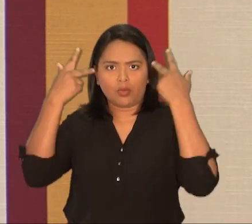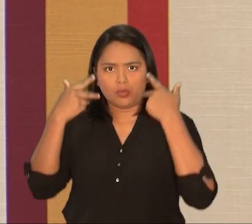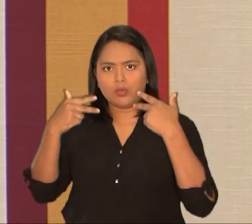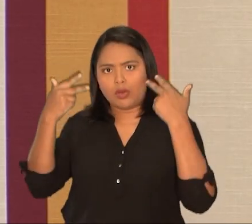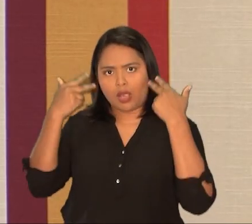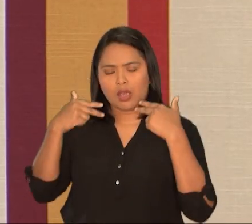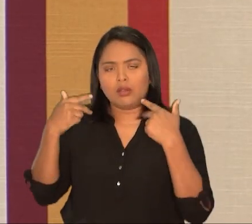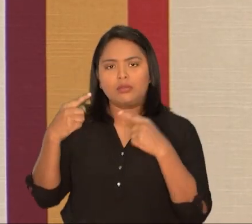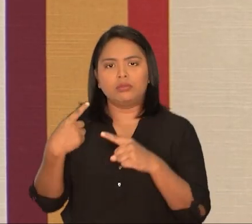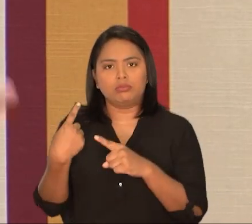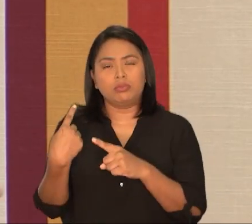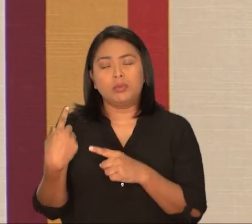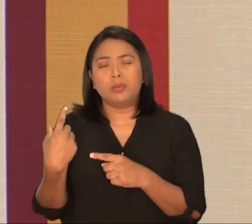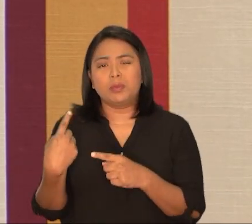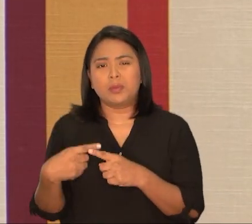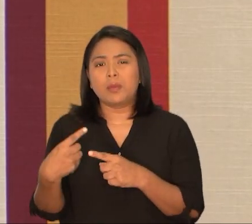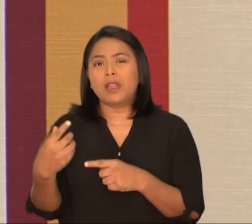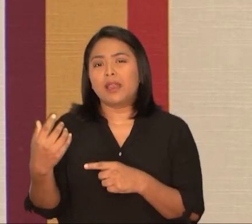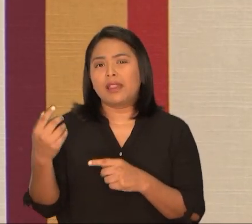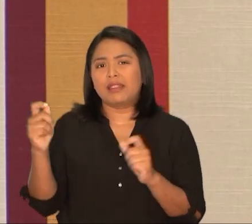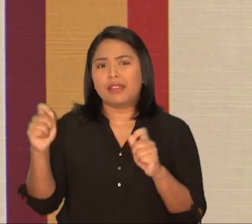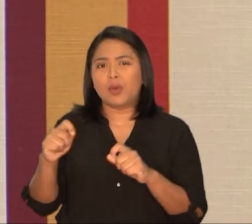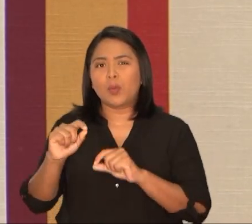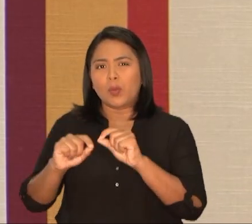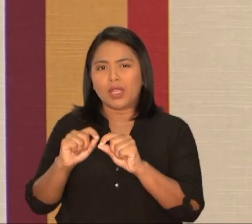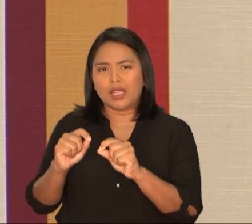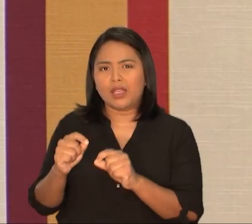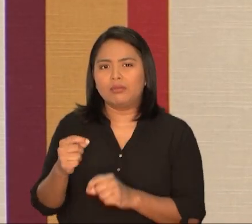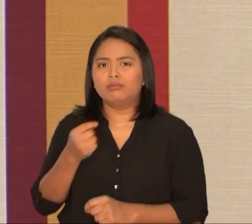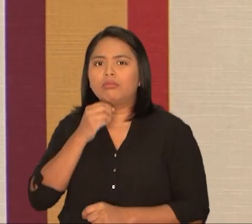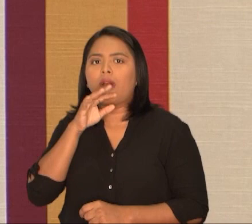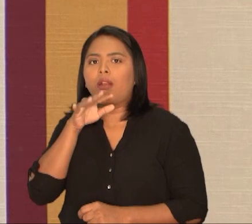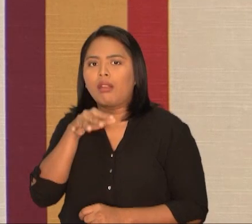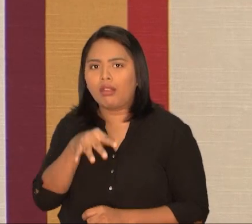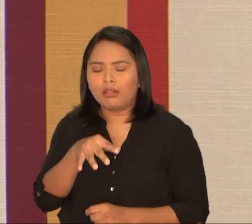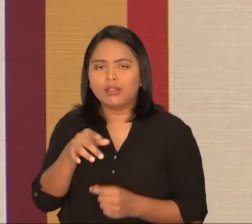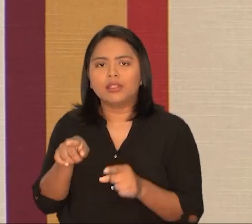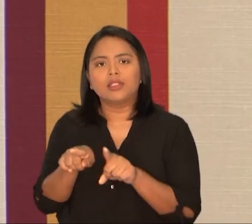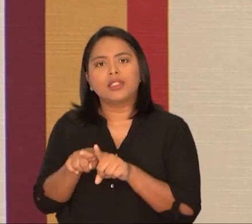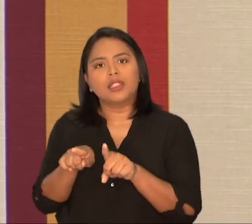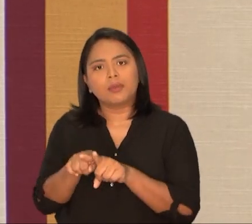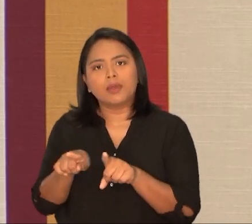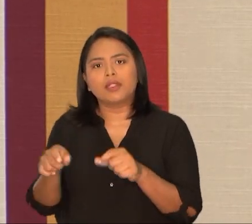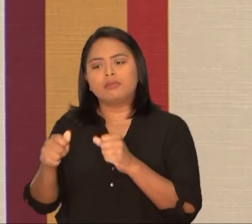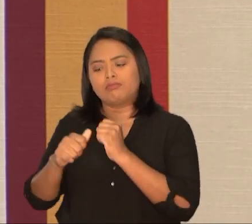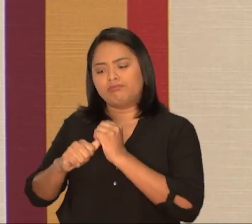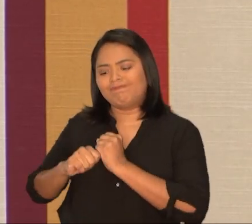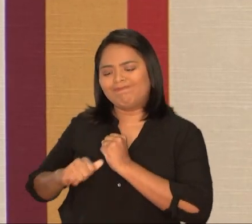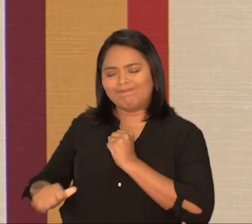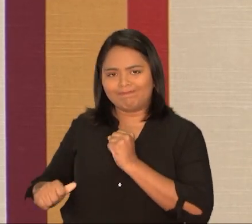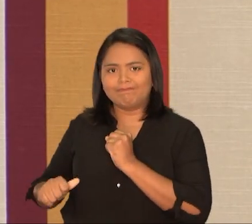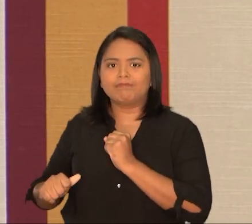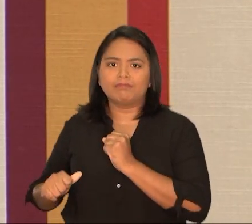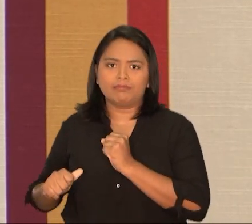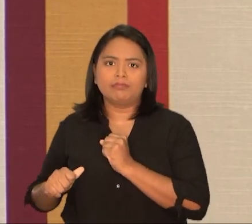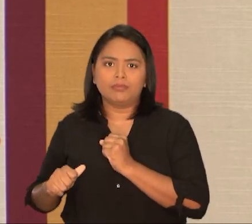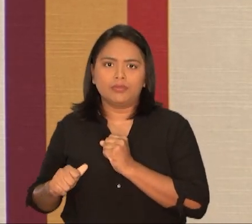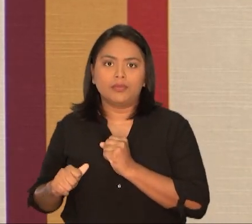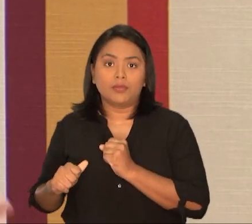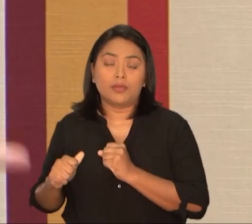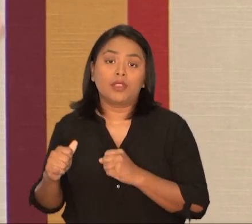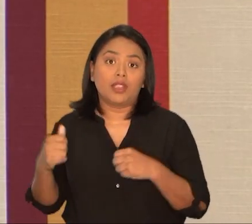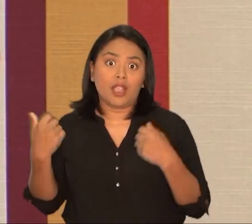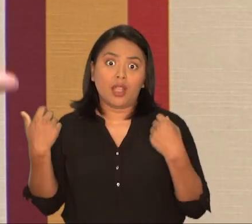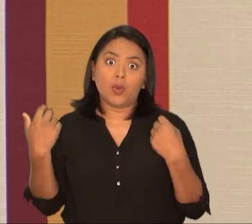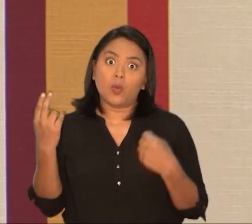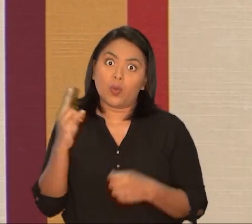gente aumenta os riscos aí de vômitos e diarreias, que no bebezinho que está muito pequenininho em desenvolvimento, pode gerar desidratação